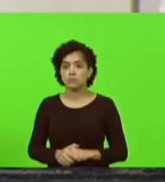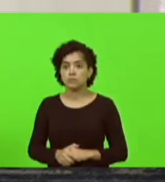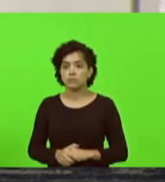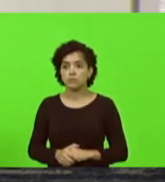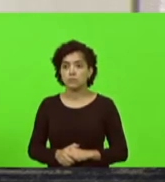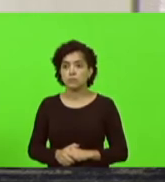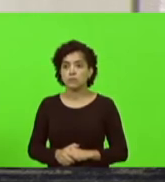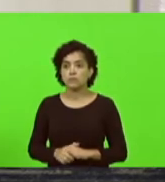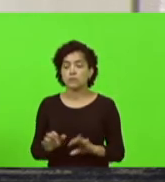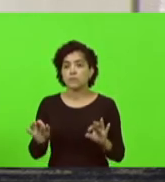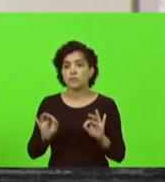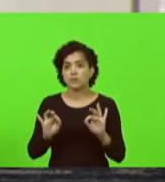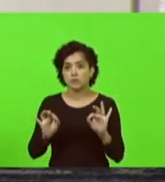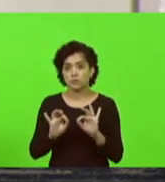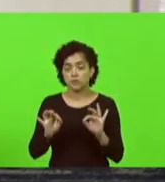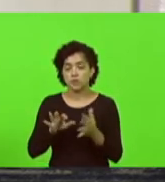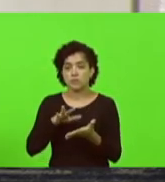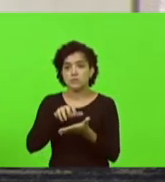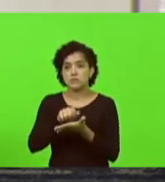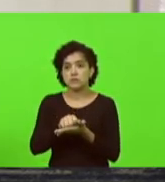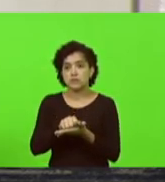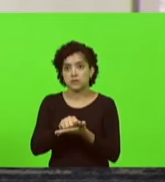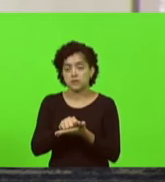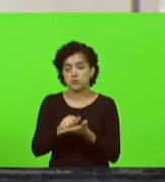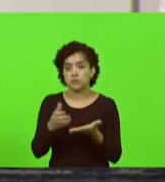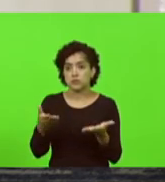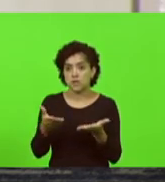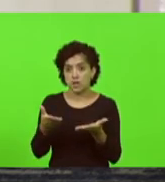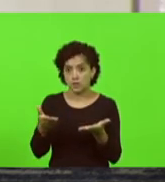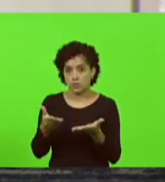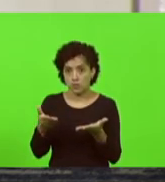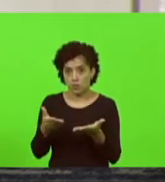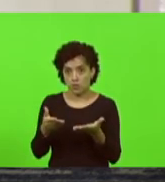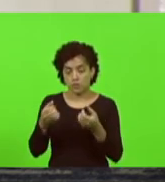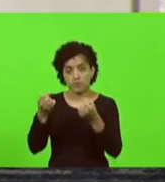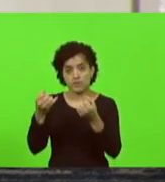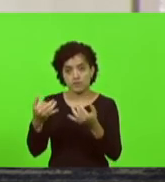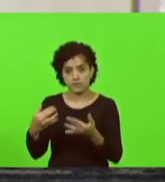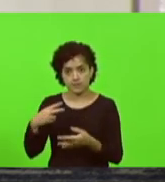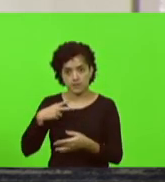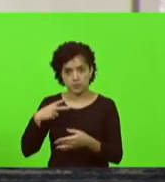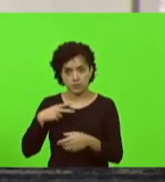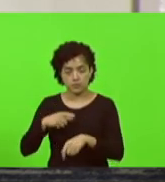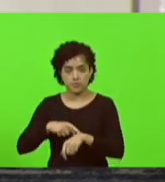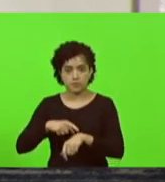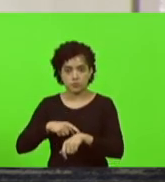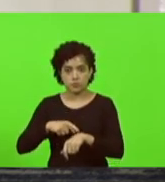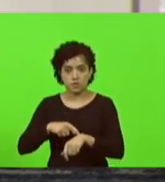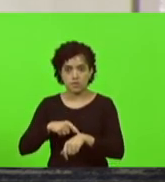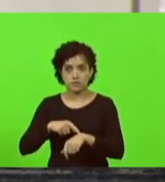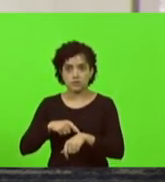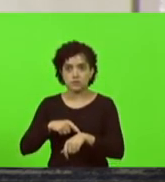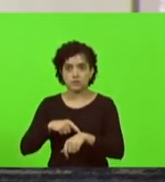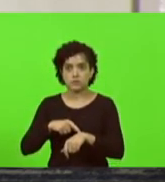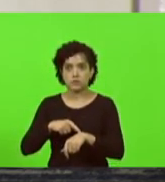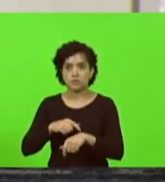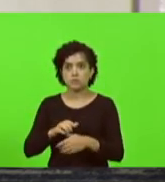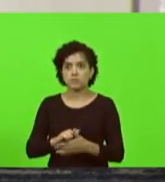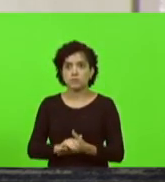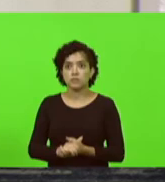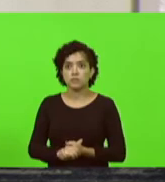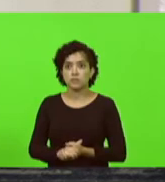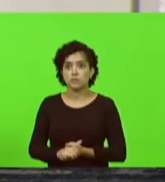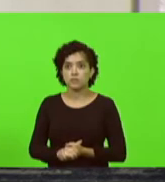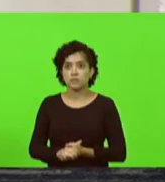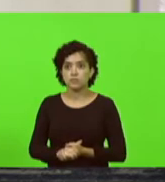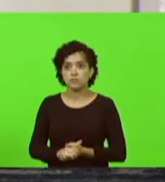Não temos oradores inscritos para explicações pessoais. Deputado Oba, que